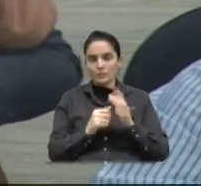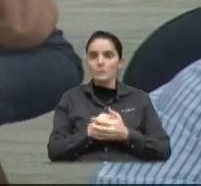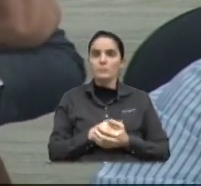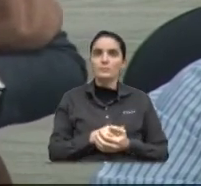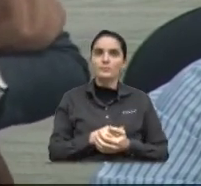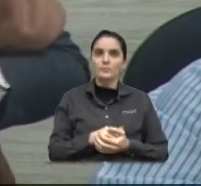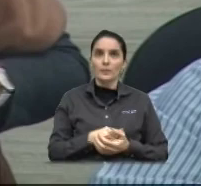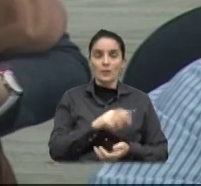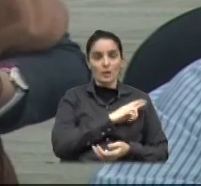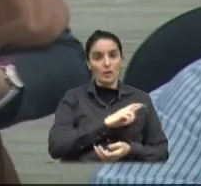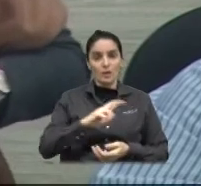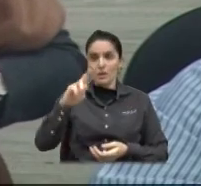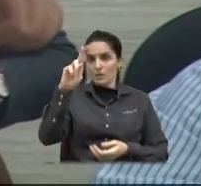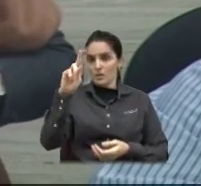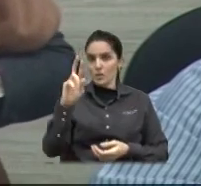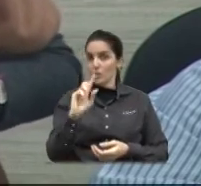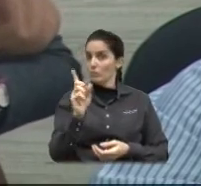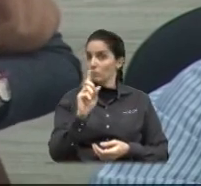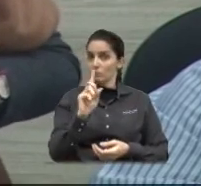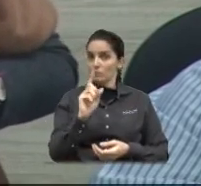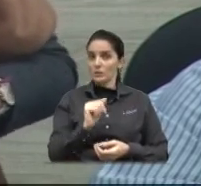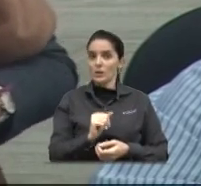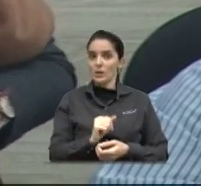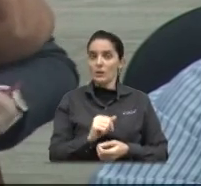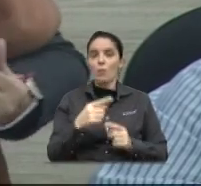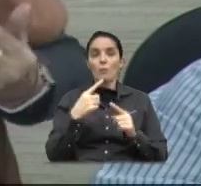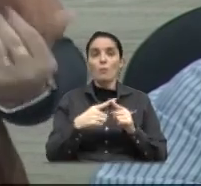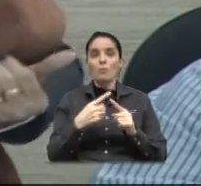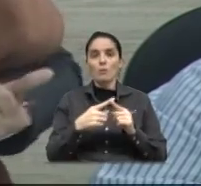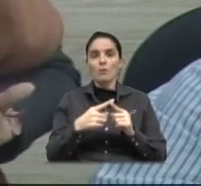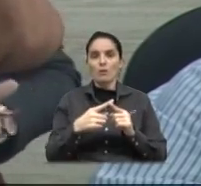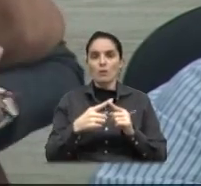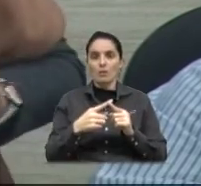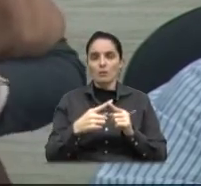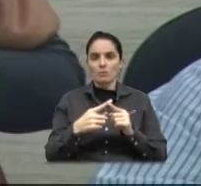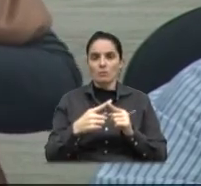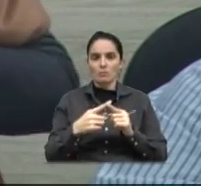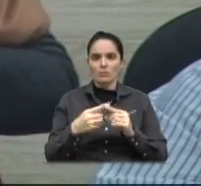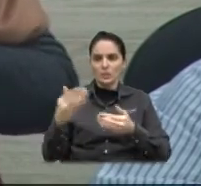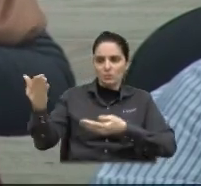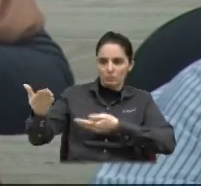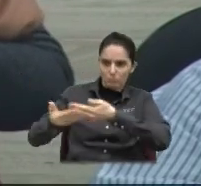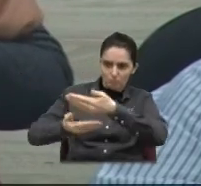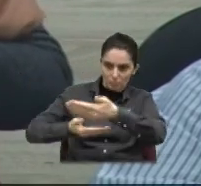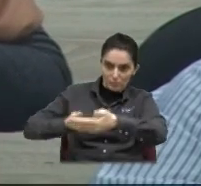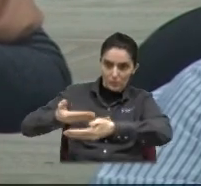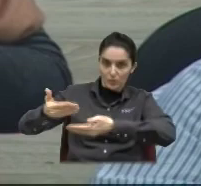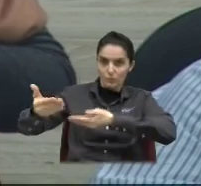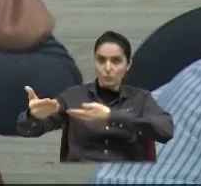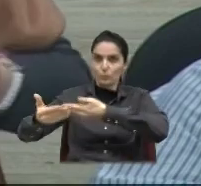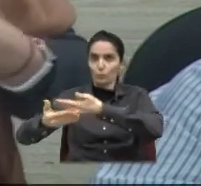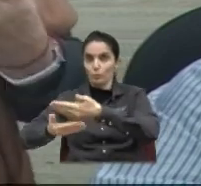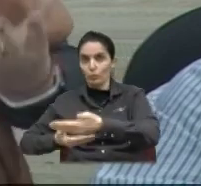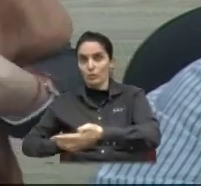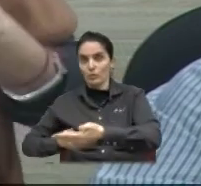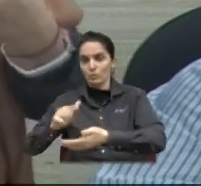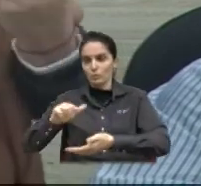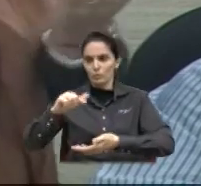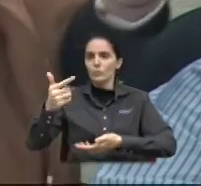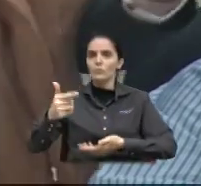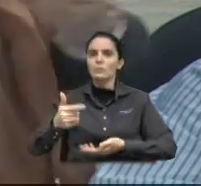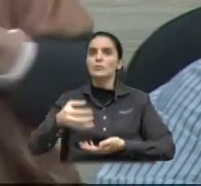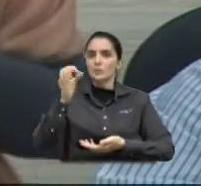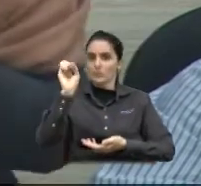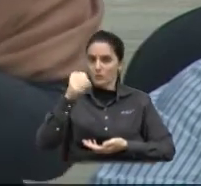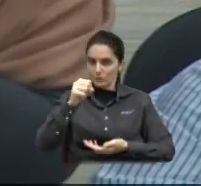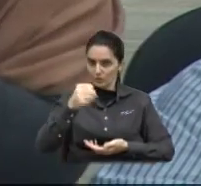religiosa o que são a questão de um respeito mútuo é com respeito imenso eu acho que nós temos